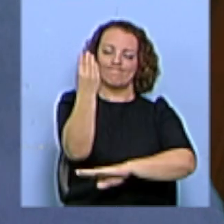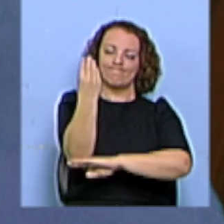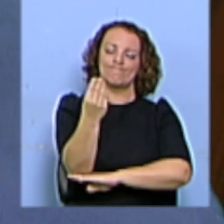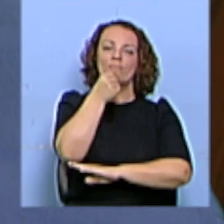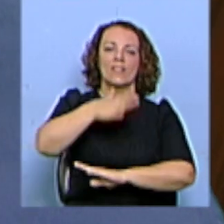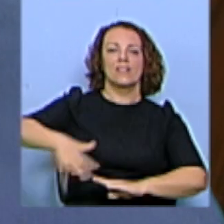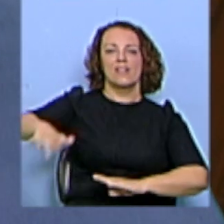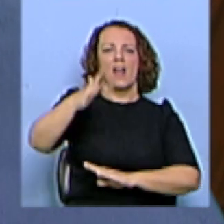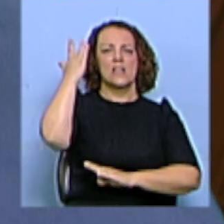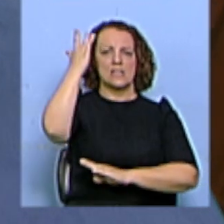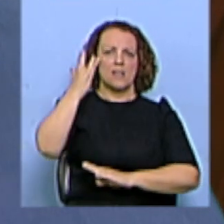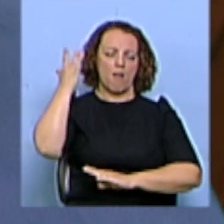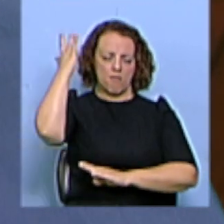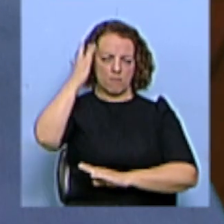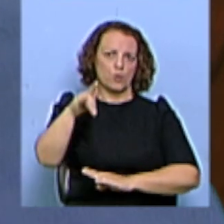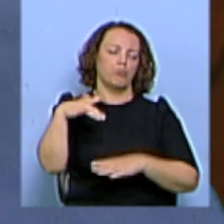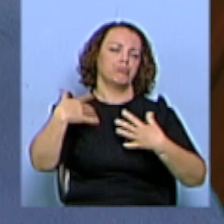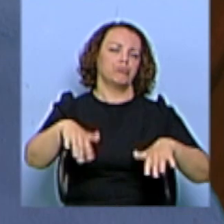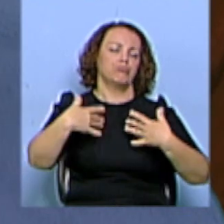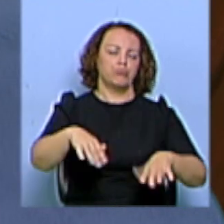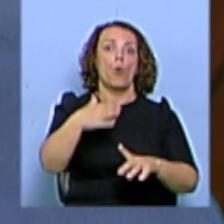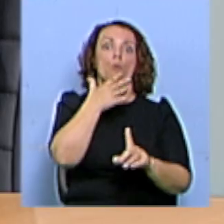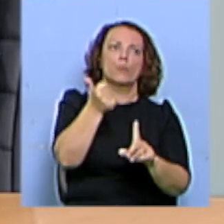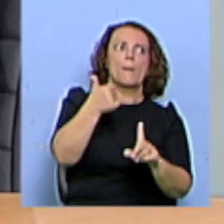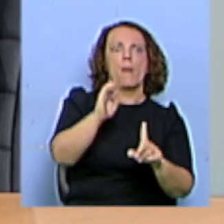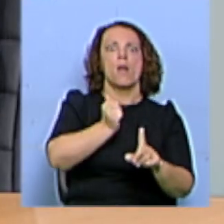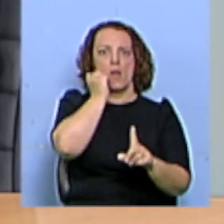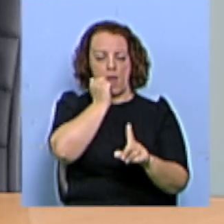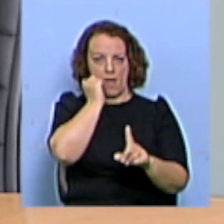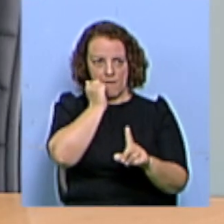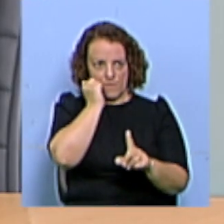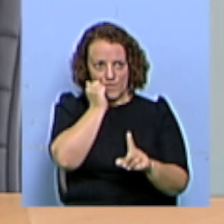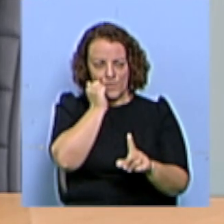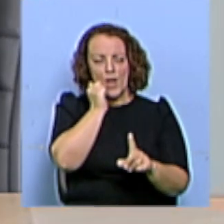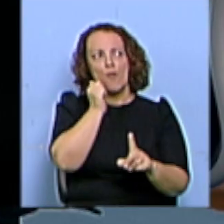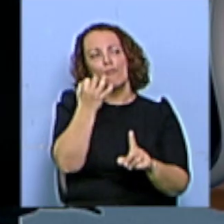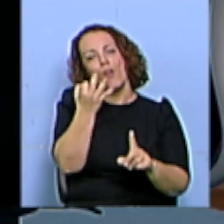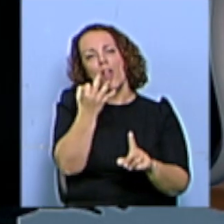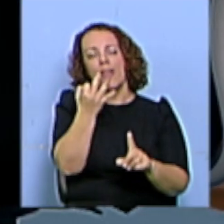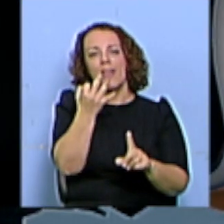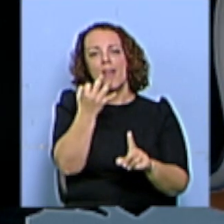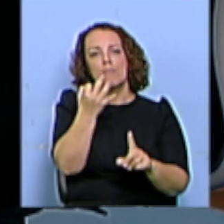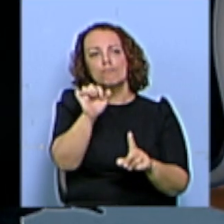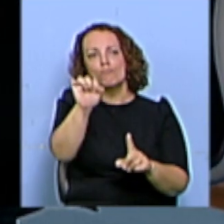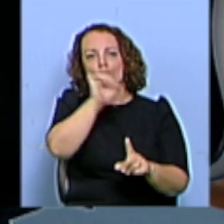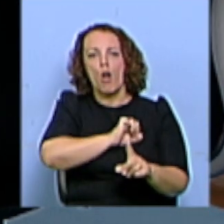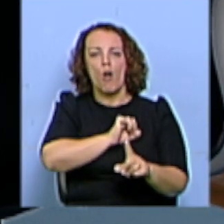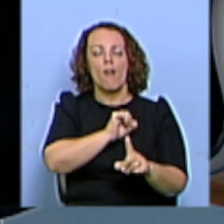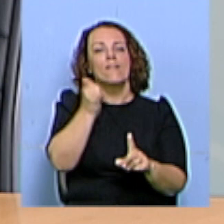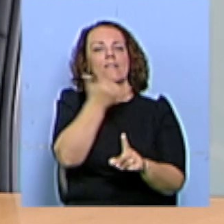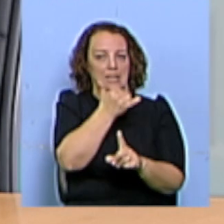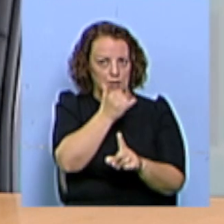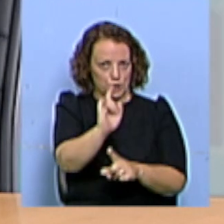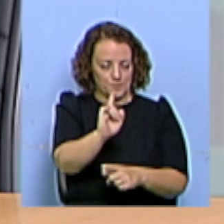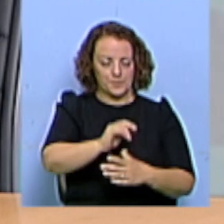muito bonito. Muito bonito, isto é muito grave, mas numa feliz coincidência. Ou